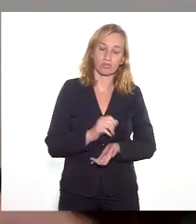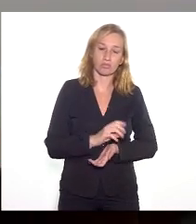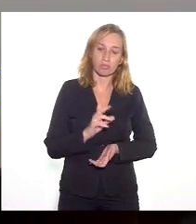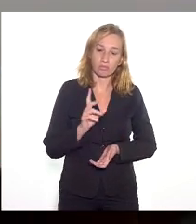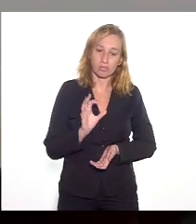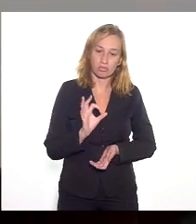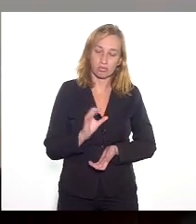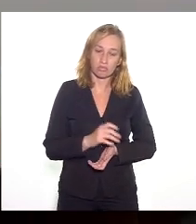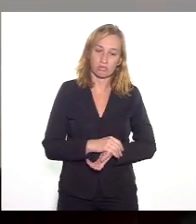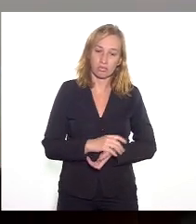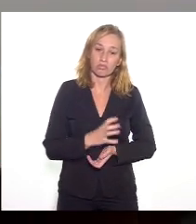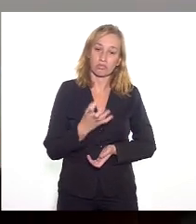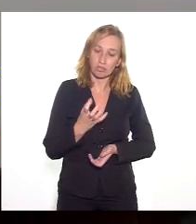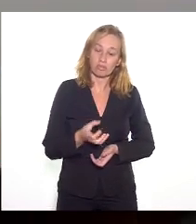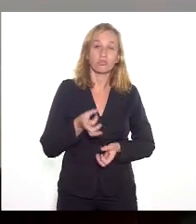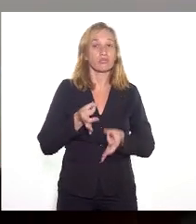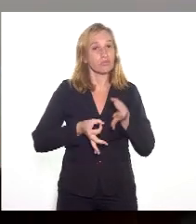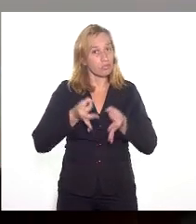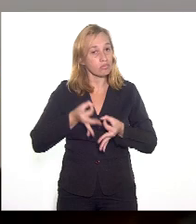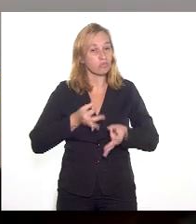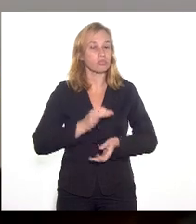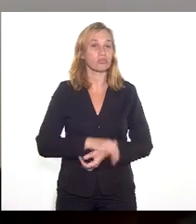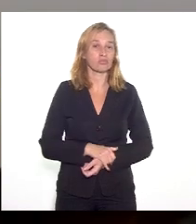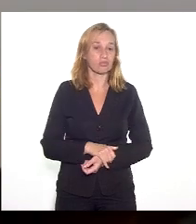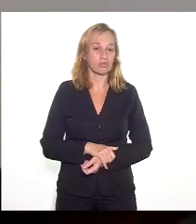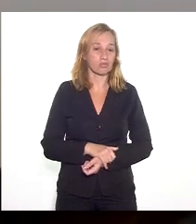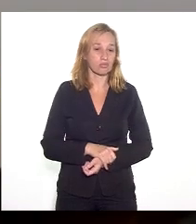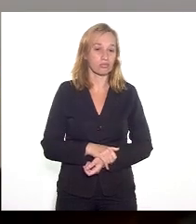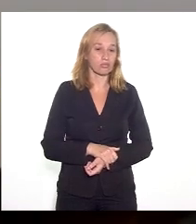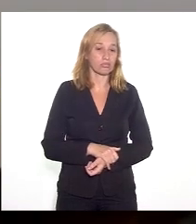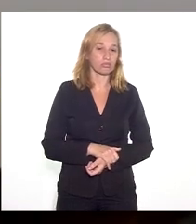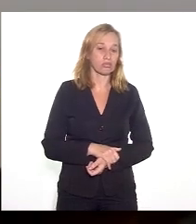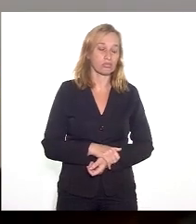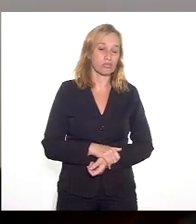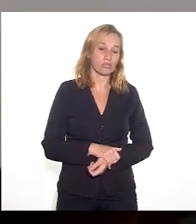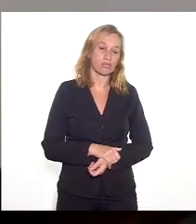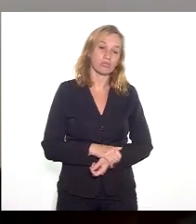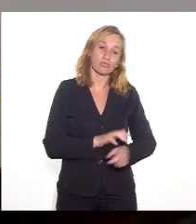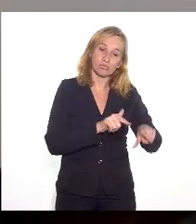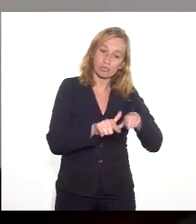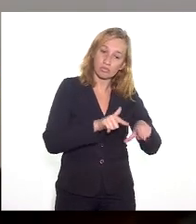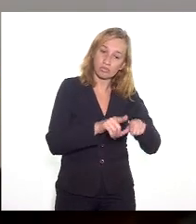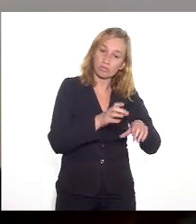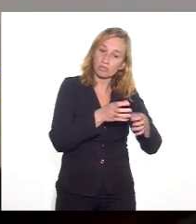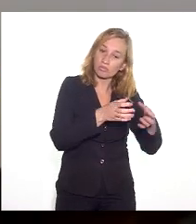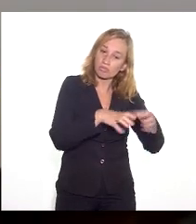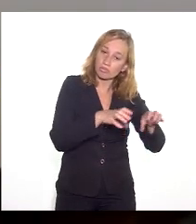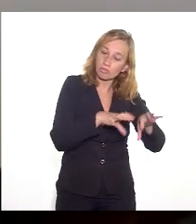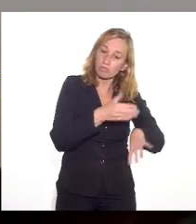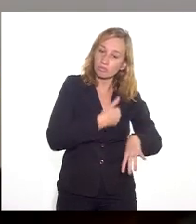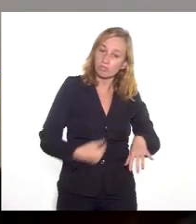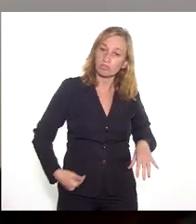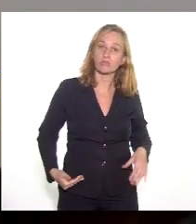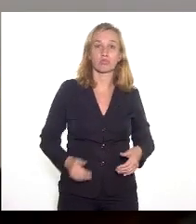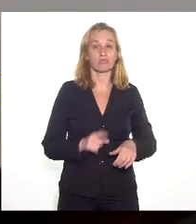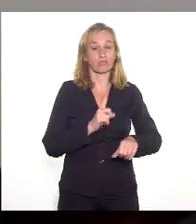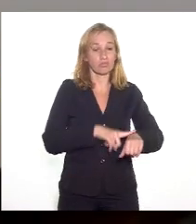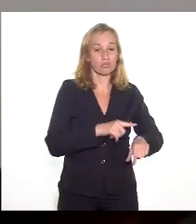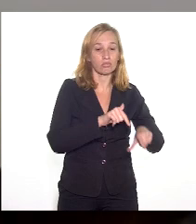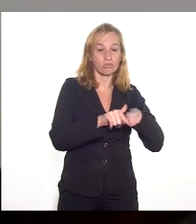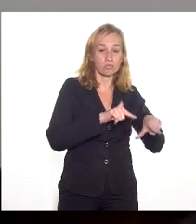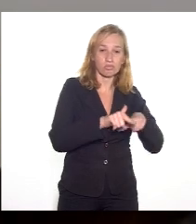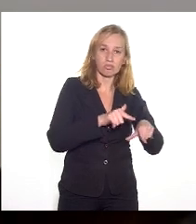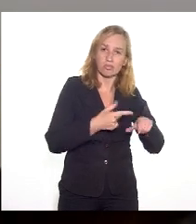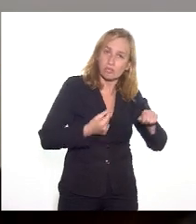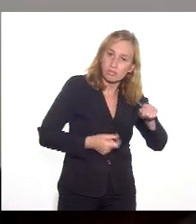aqui, mas é preciso levar em conta, são matrículas conquistadas por concurso público, são carreiras, investimentos de